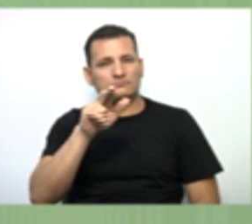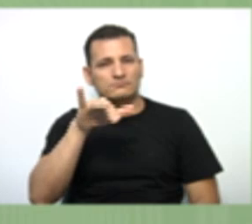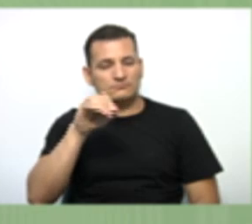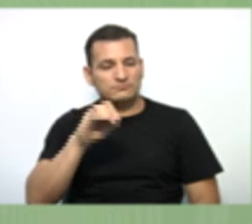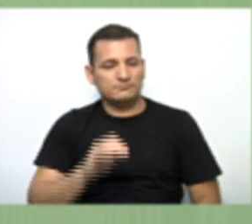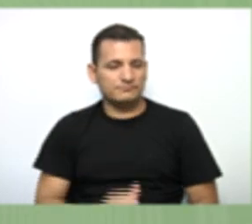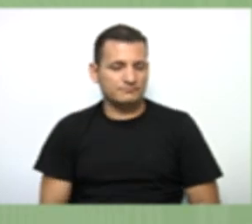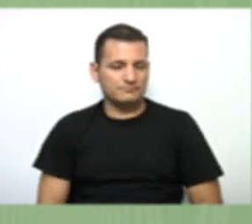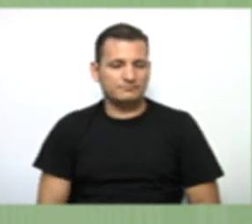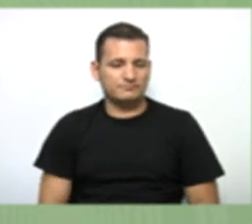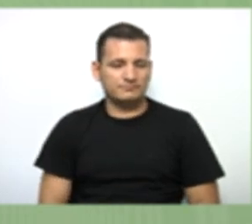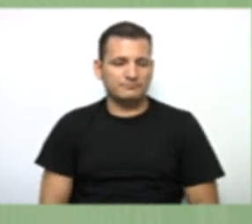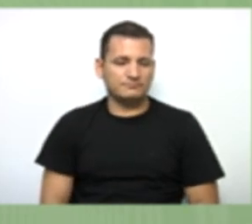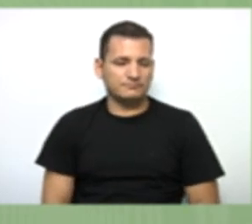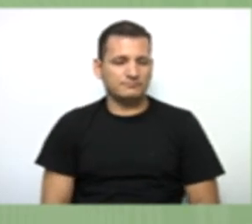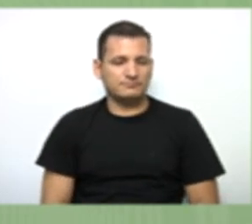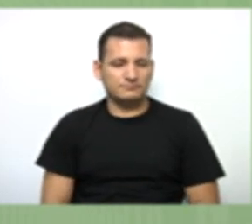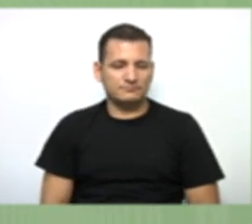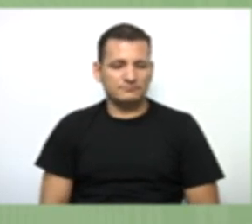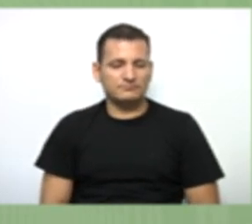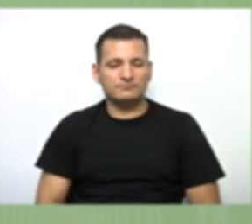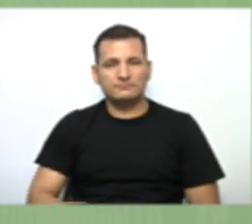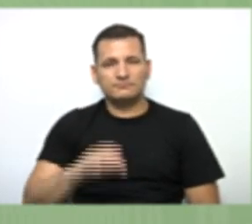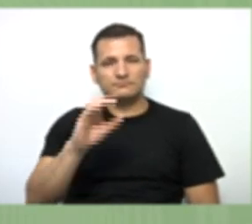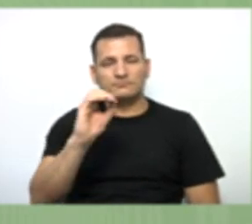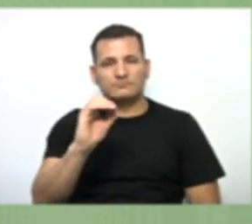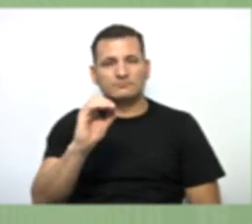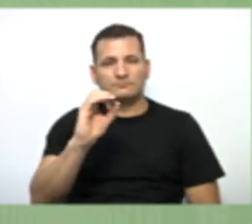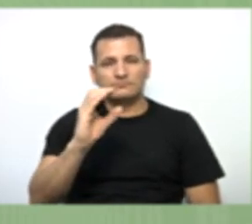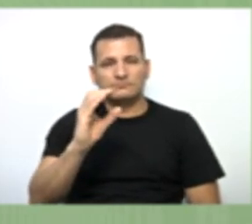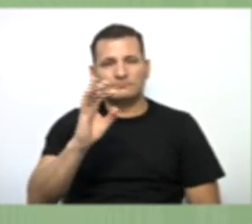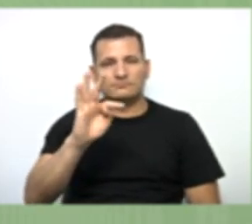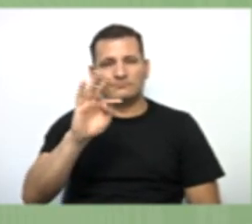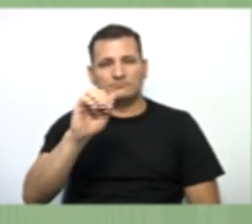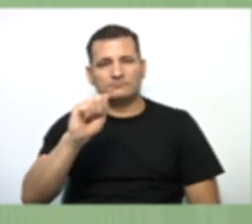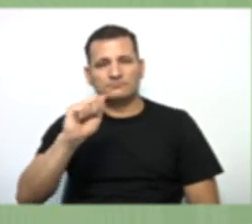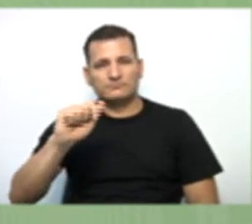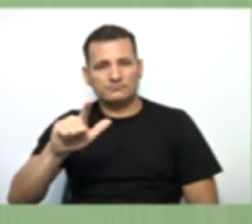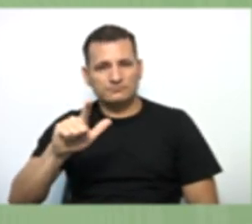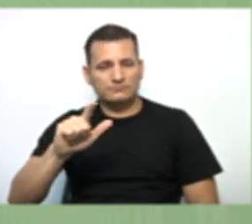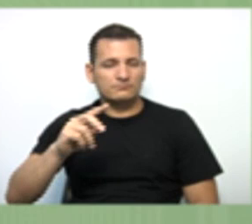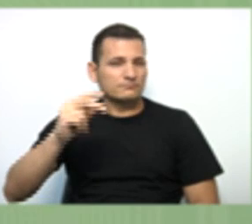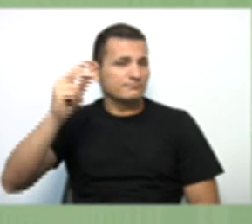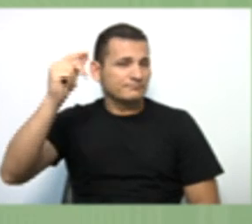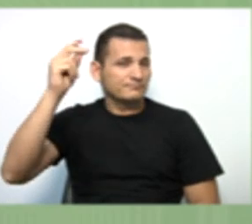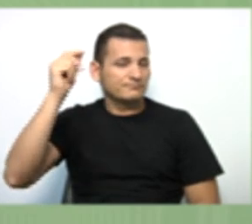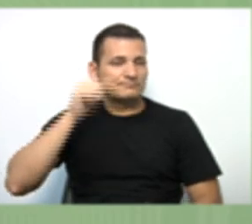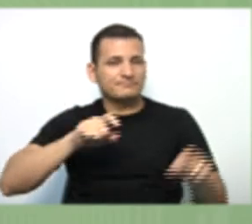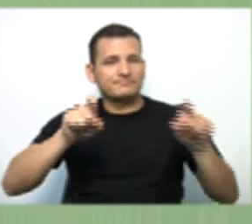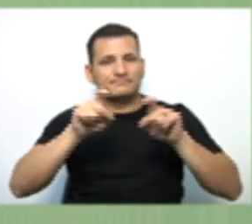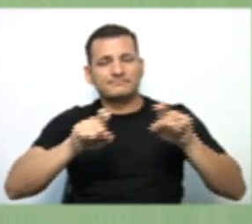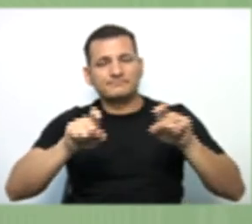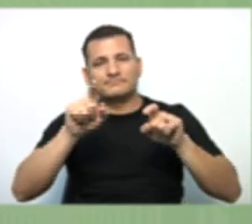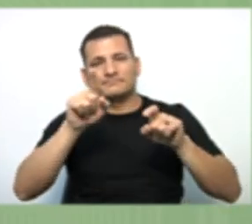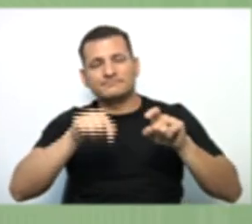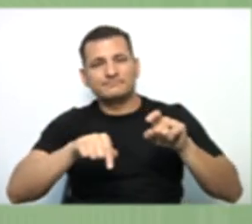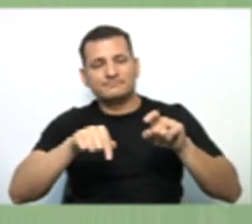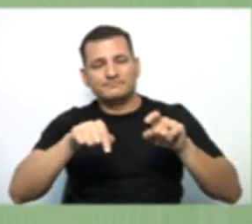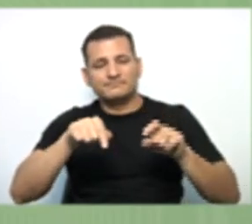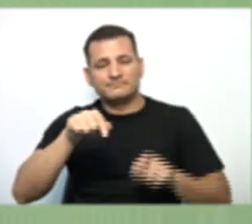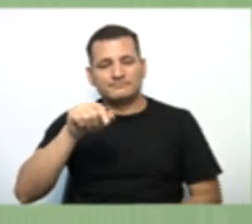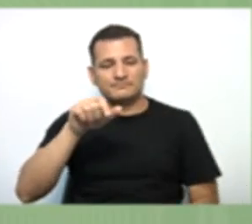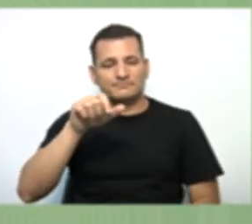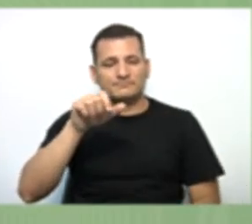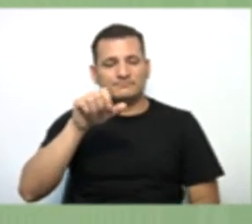octal, antigamente os computadores eram os computadores de 8 bits, né, os computadores de 16 bits surgiram